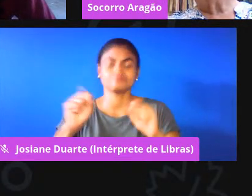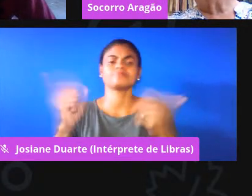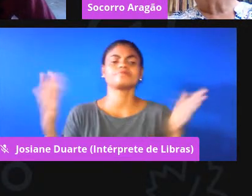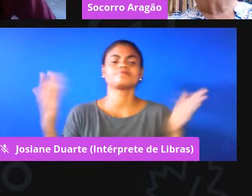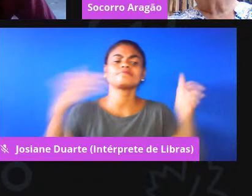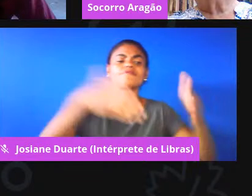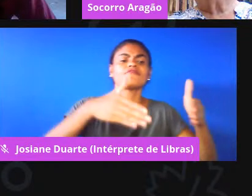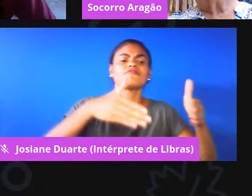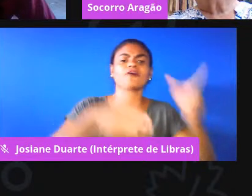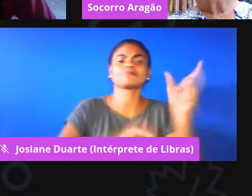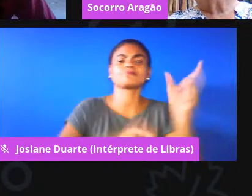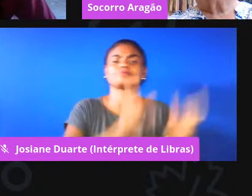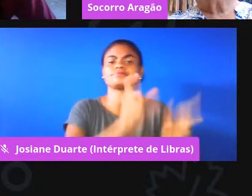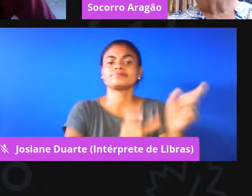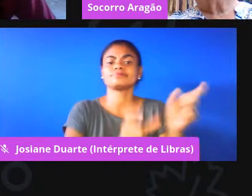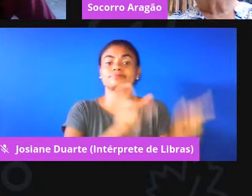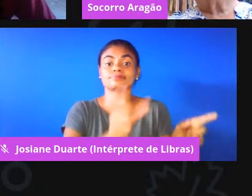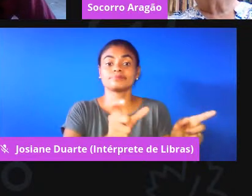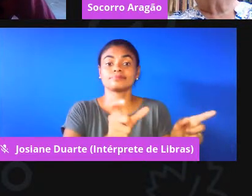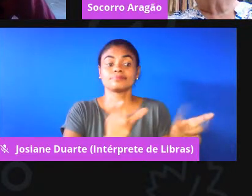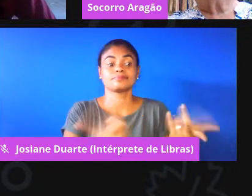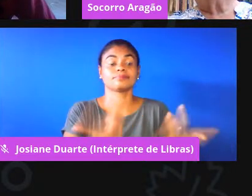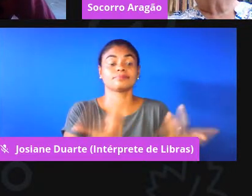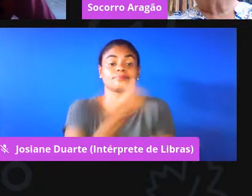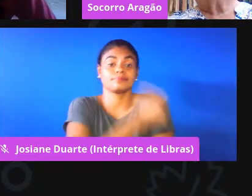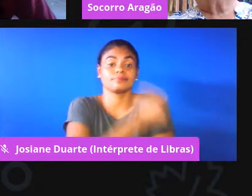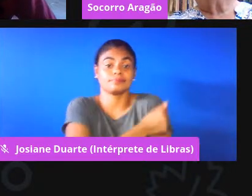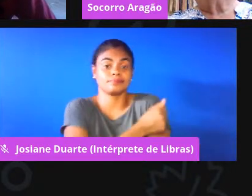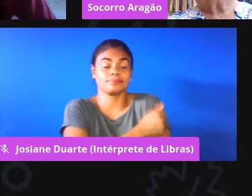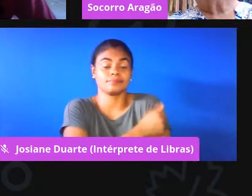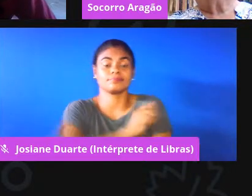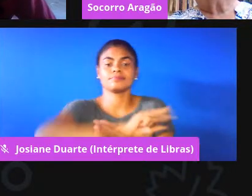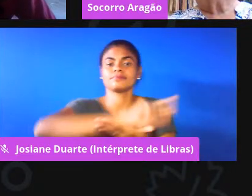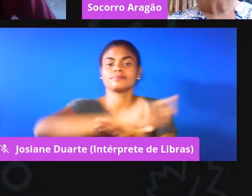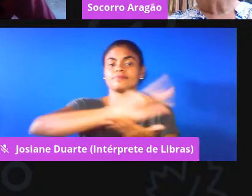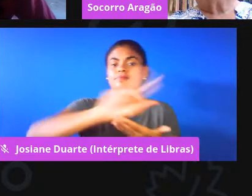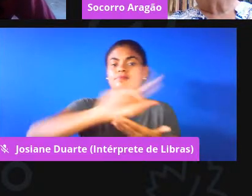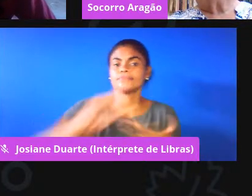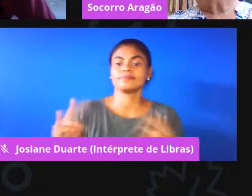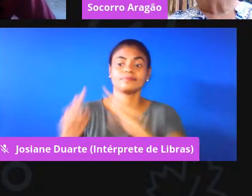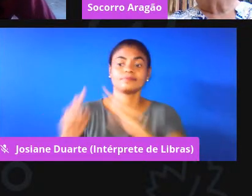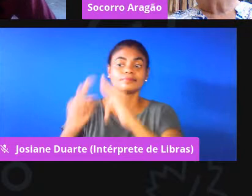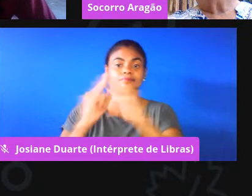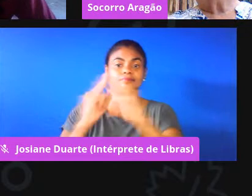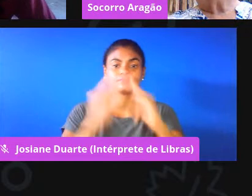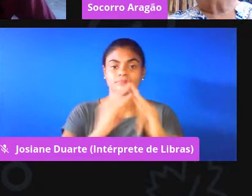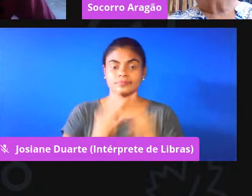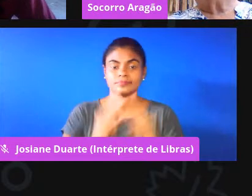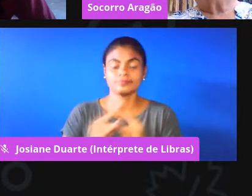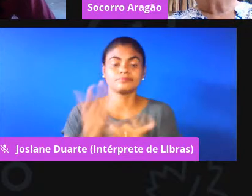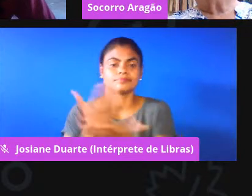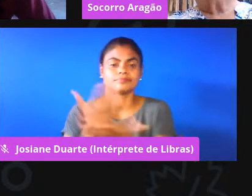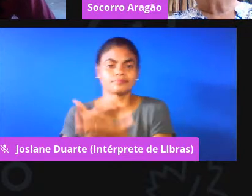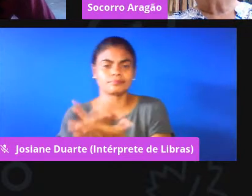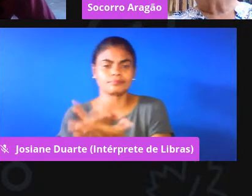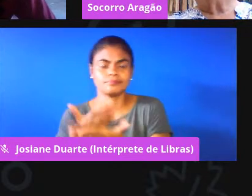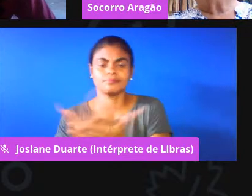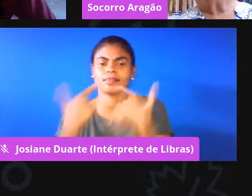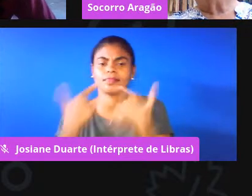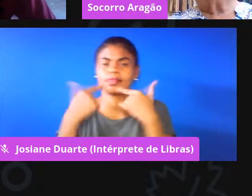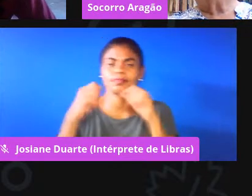em letras e alunos de outras instituições que tenham como interesse letras,